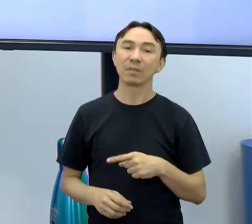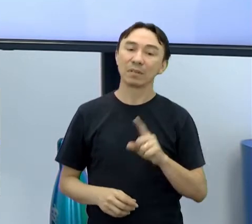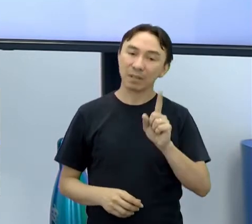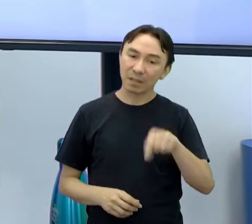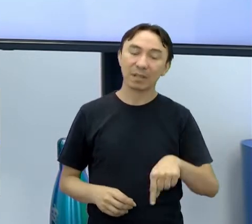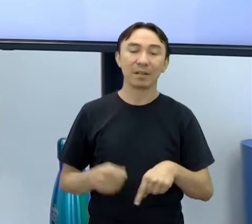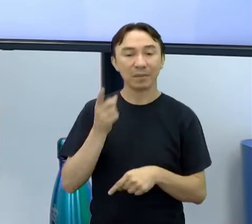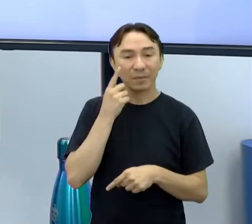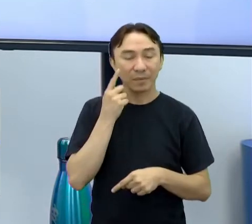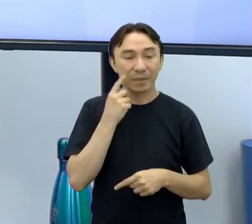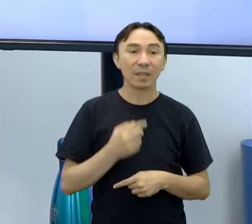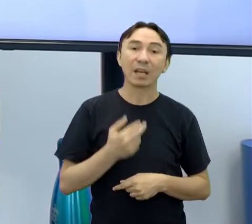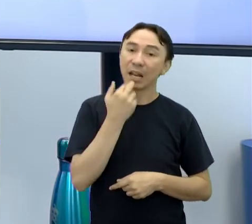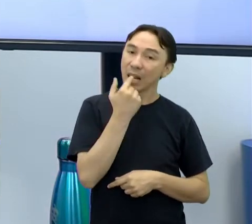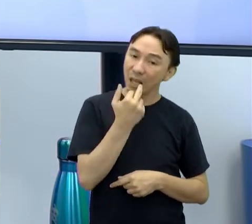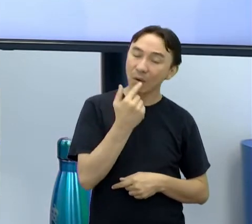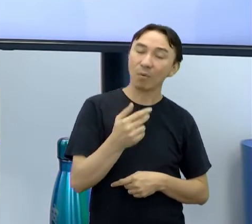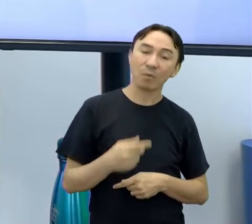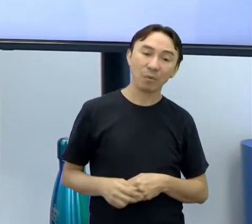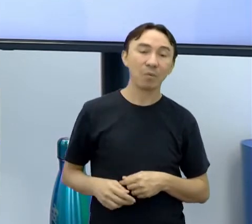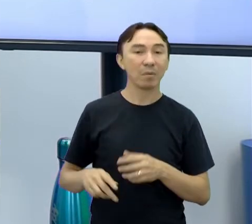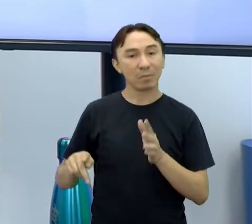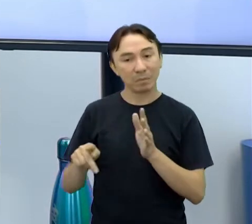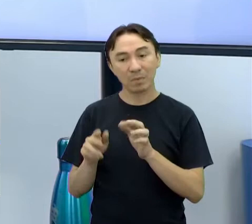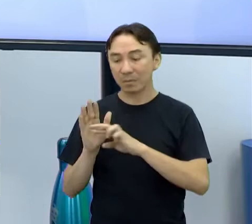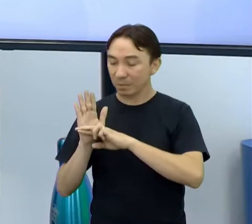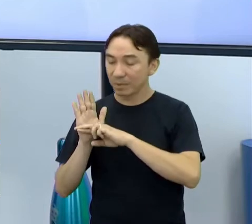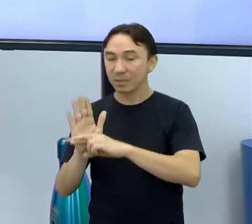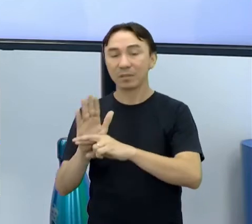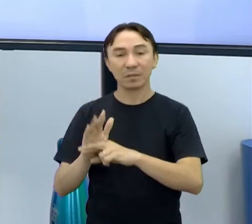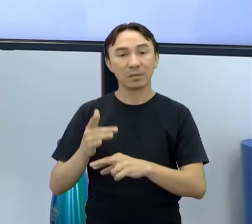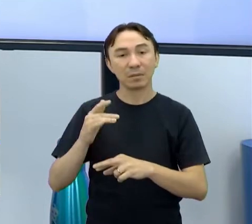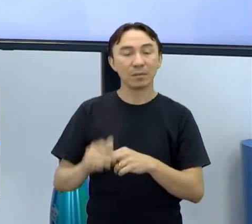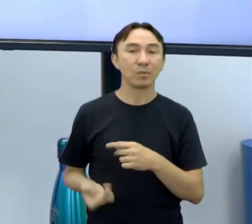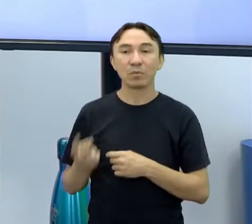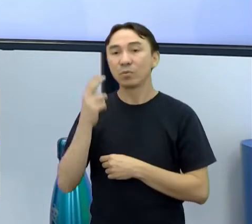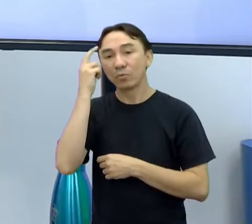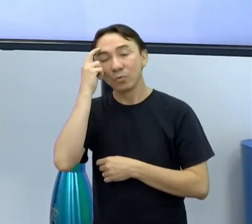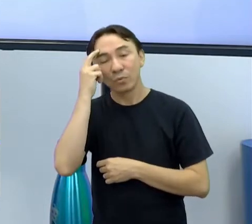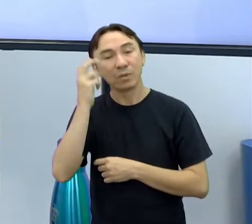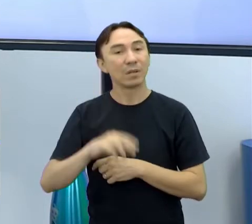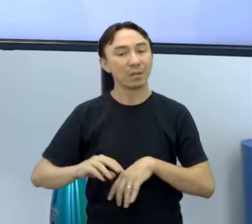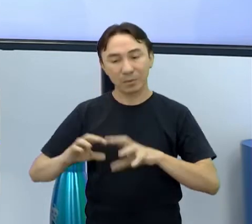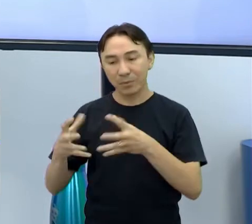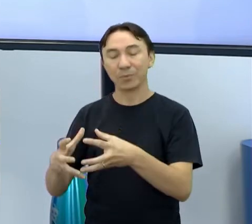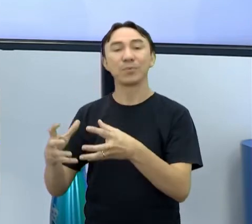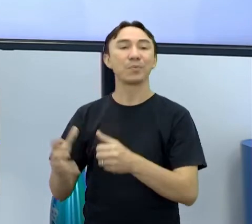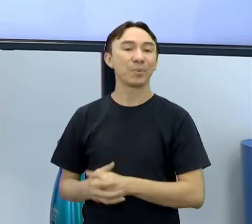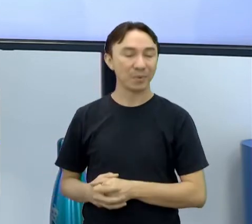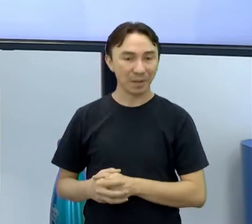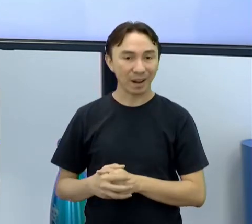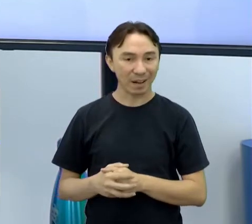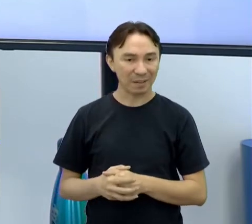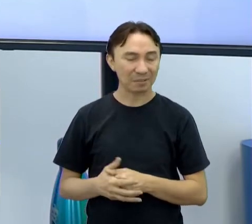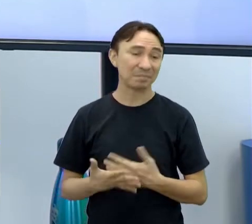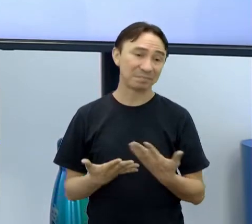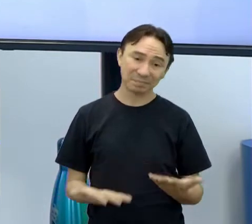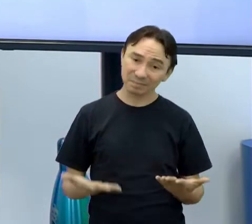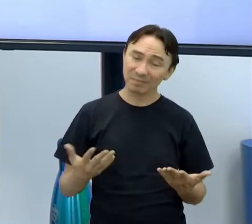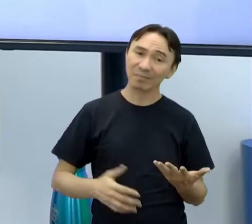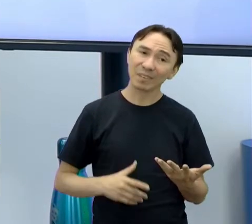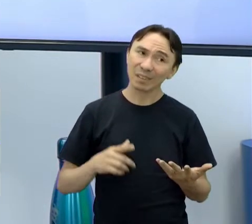como representação de um povo, de uma cultura, como variável, né? Então, a gente tem que aprender